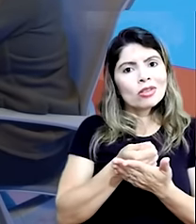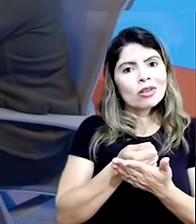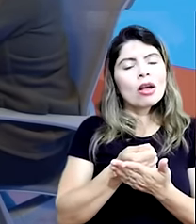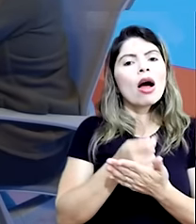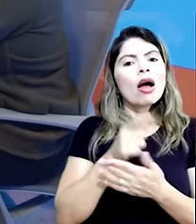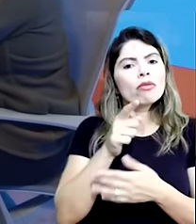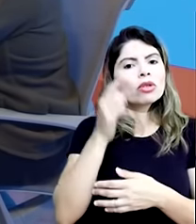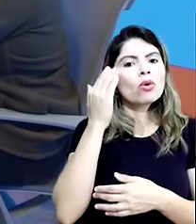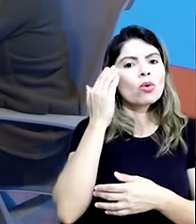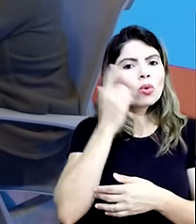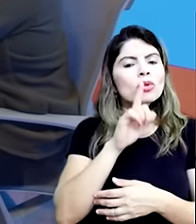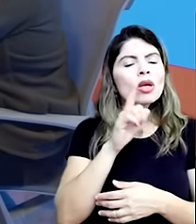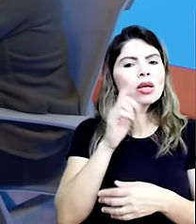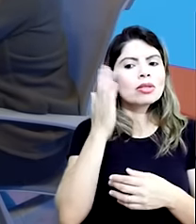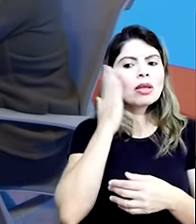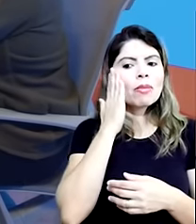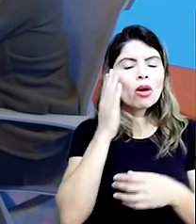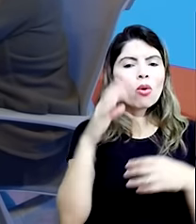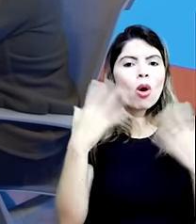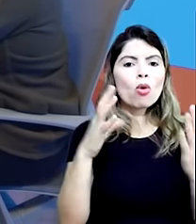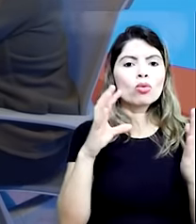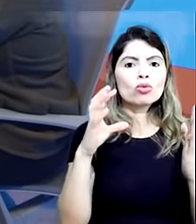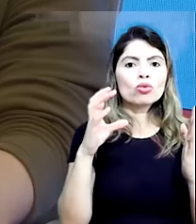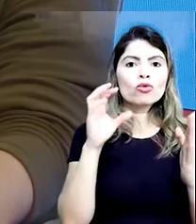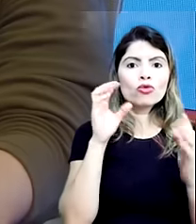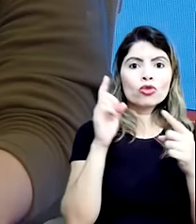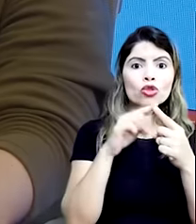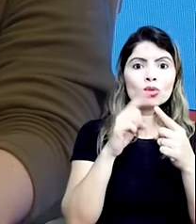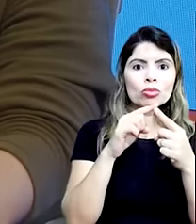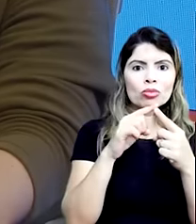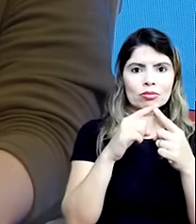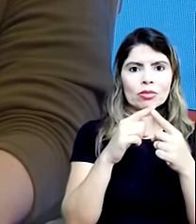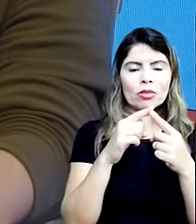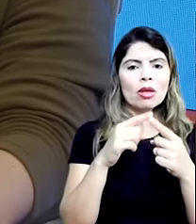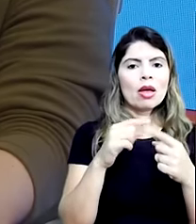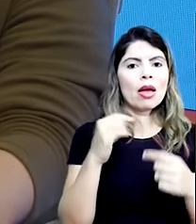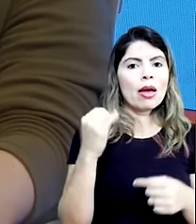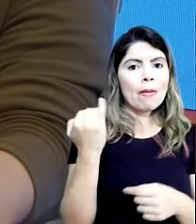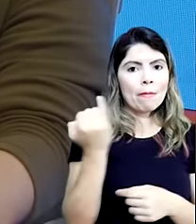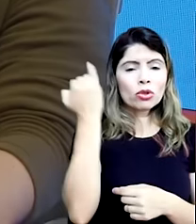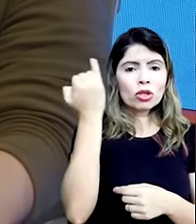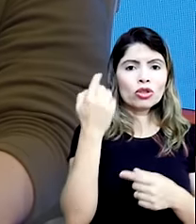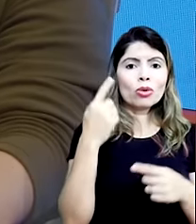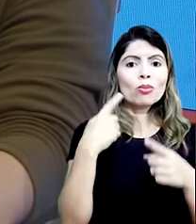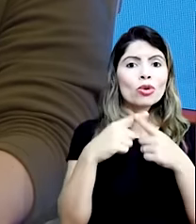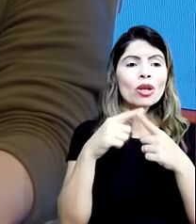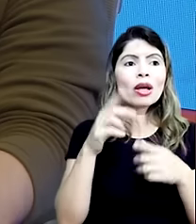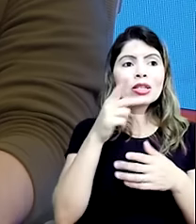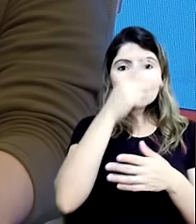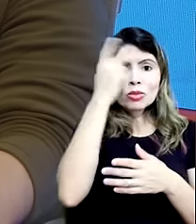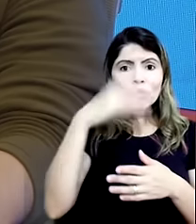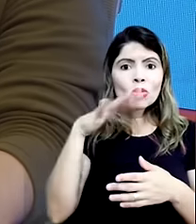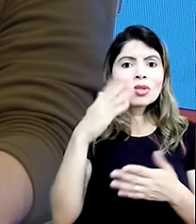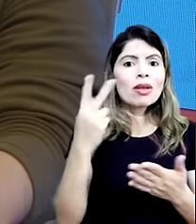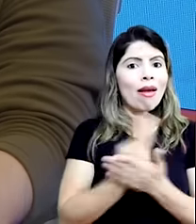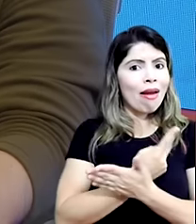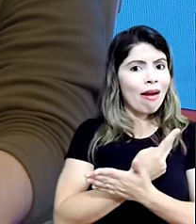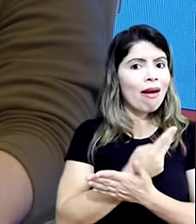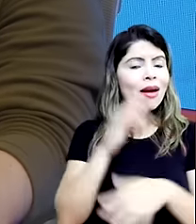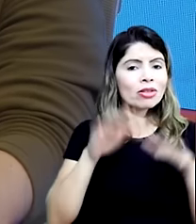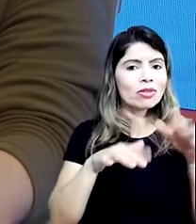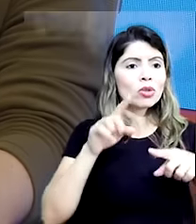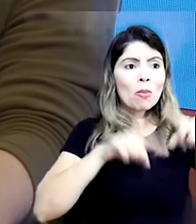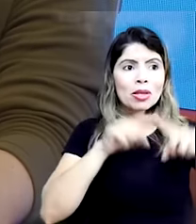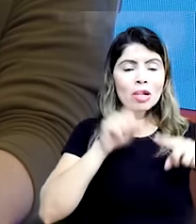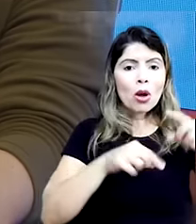o o formato em sim então eu volto na questão do formato porque esse é um erro muito comum das pessoas terem Às vezes o material